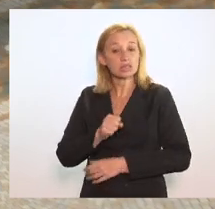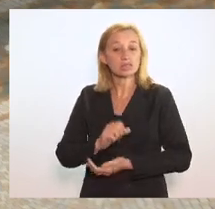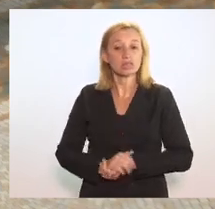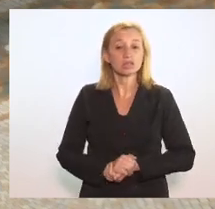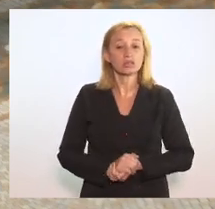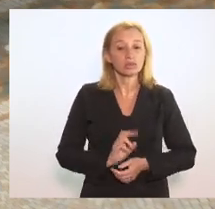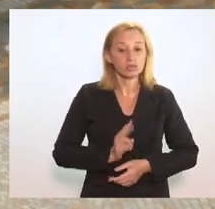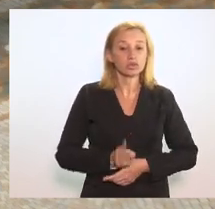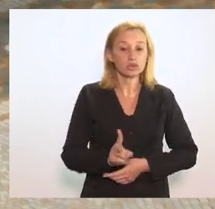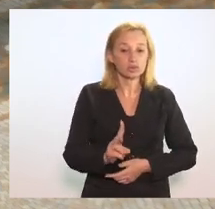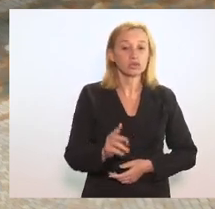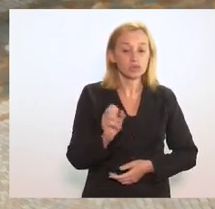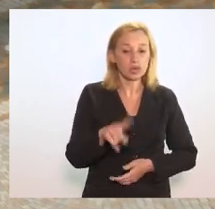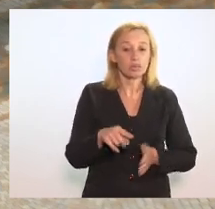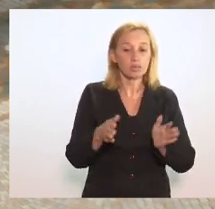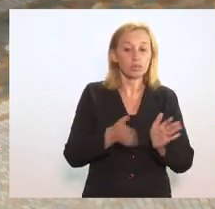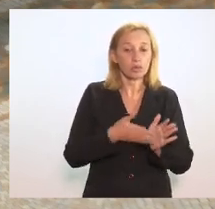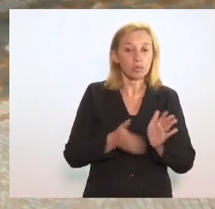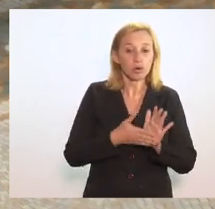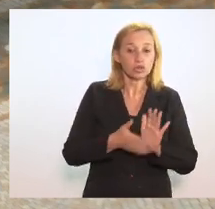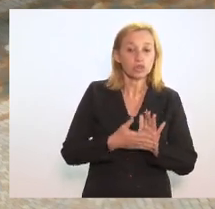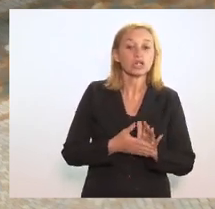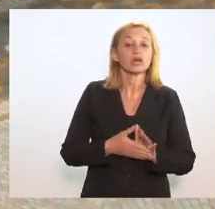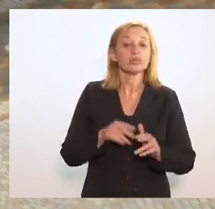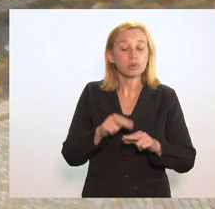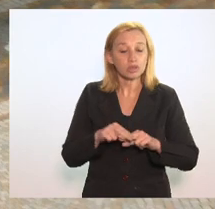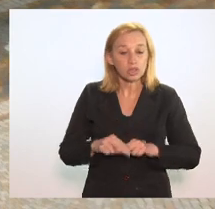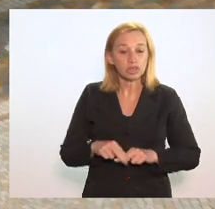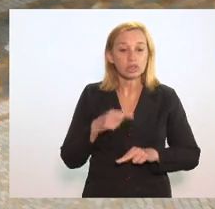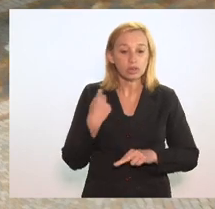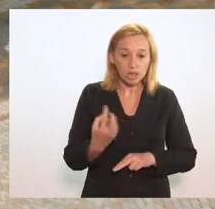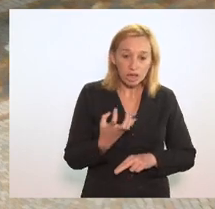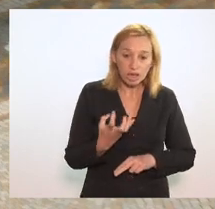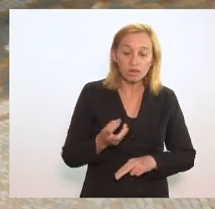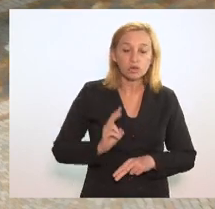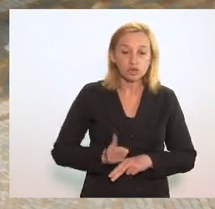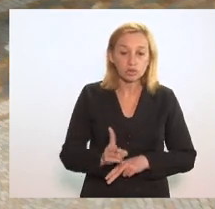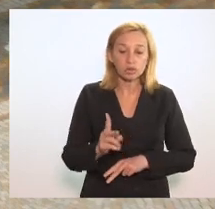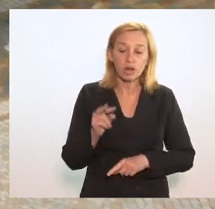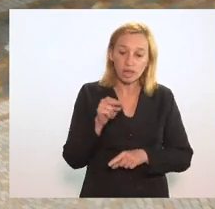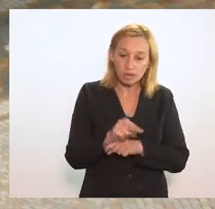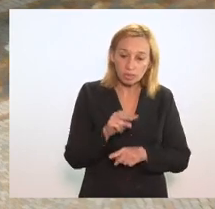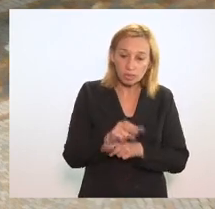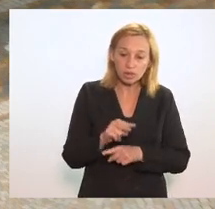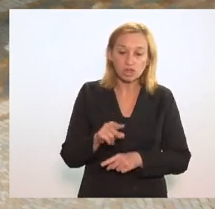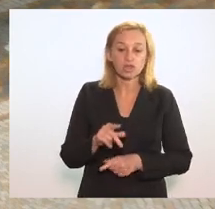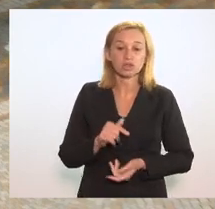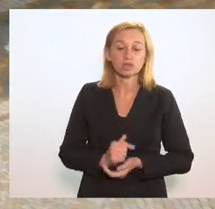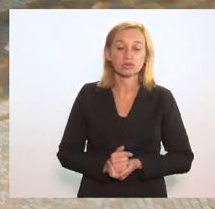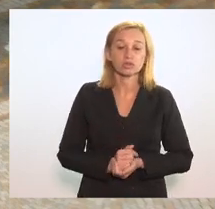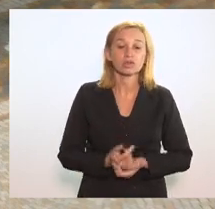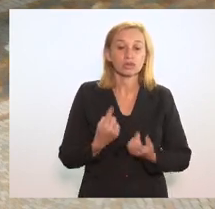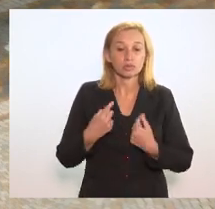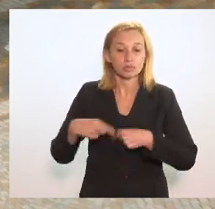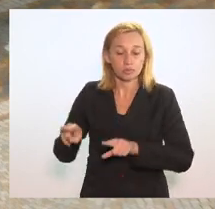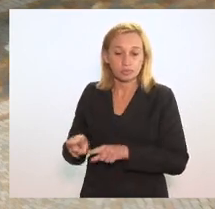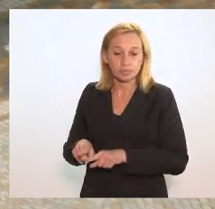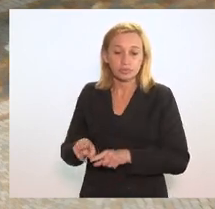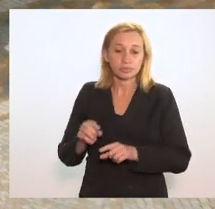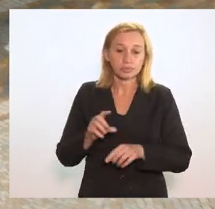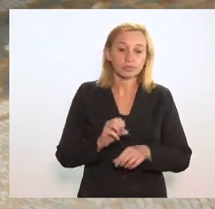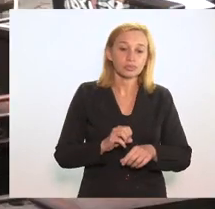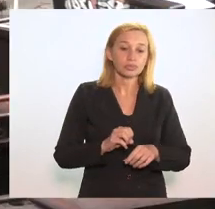se mantenha o que foi proposto. Então, é nesses termos, quero continuar aqui a minha defesa, a nossa defesa, contrário ao